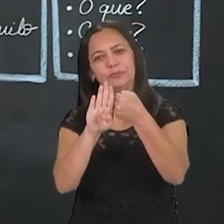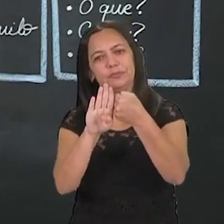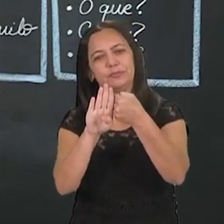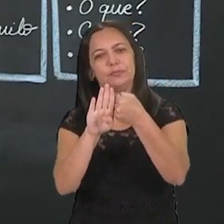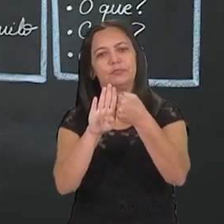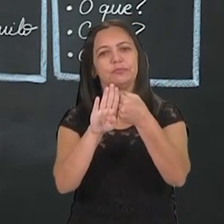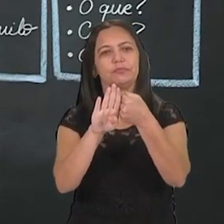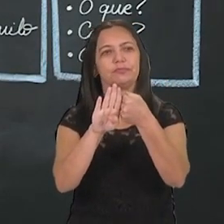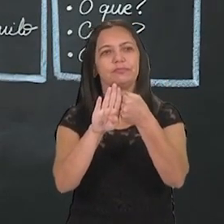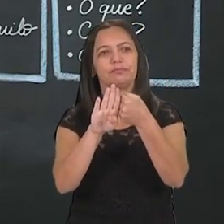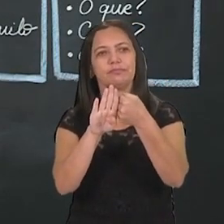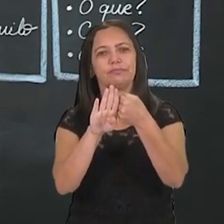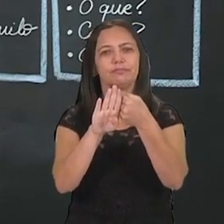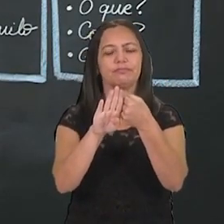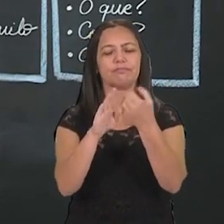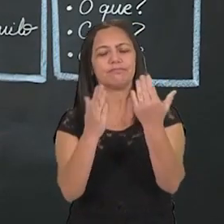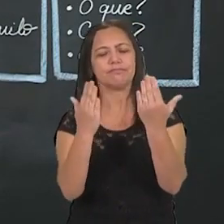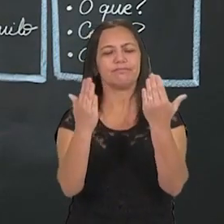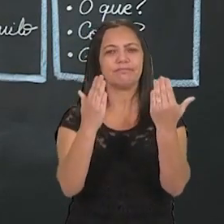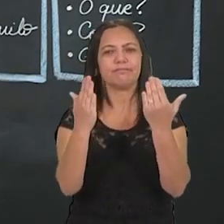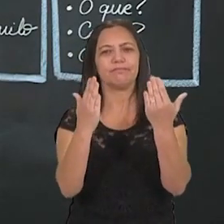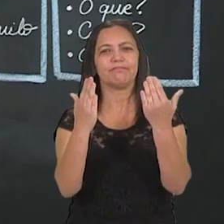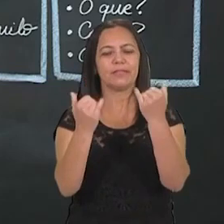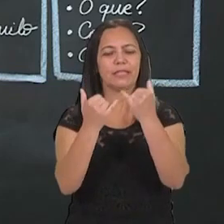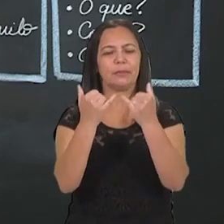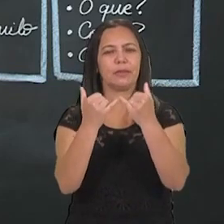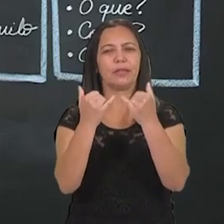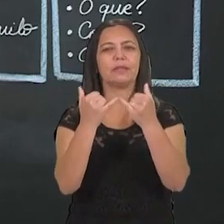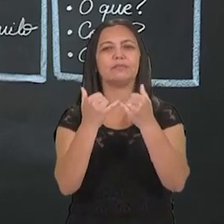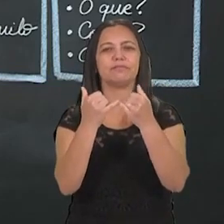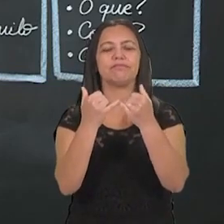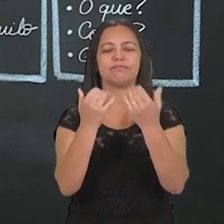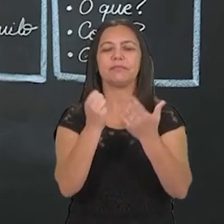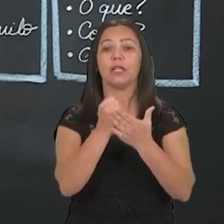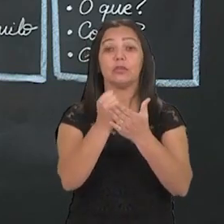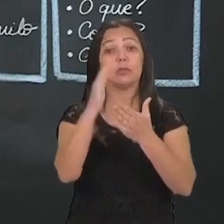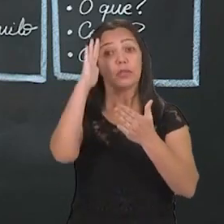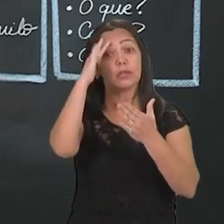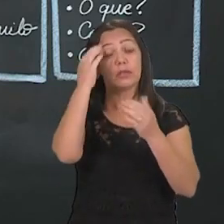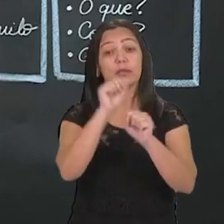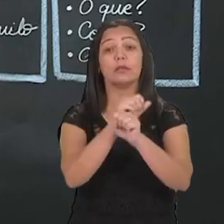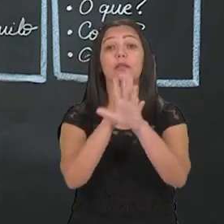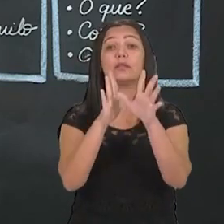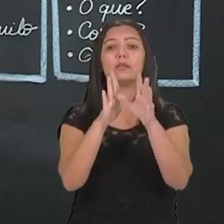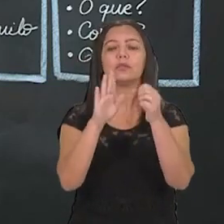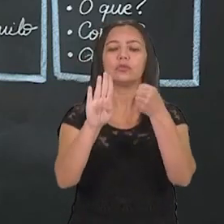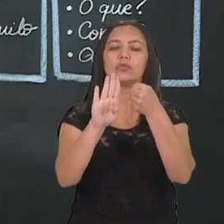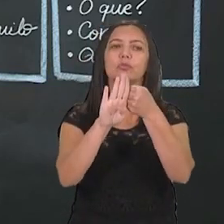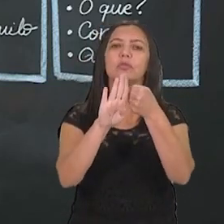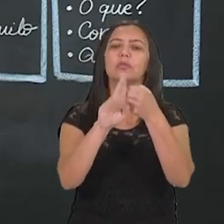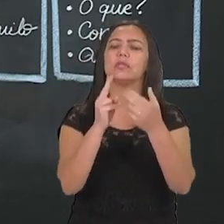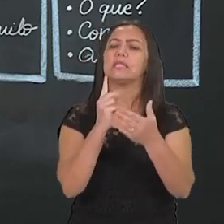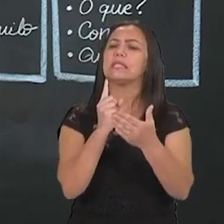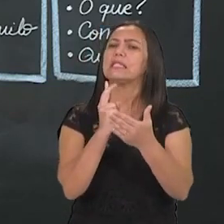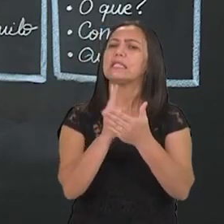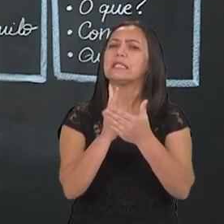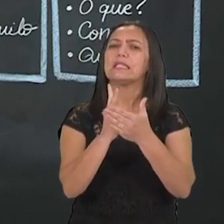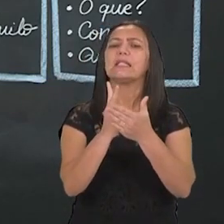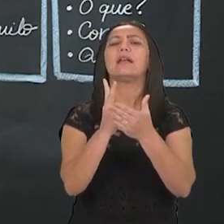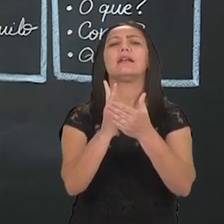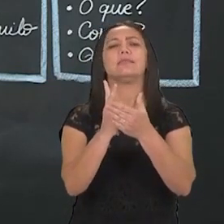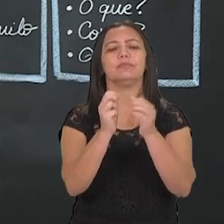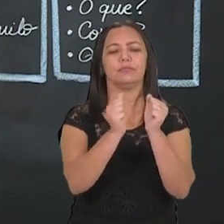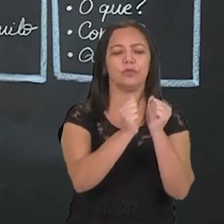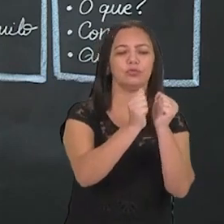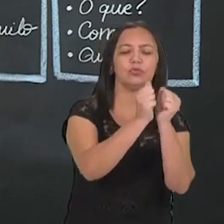substantivos. Ajuda um pouco essa semelhança entre a palavra substituição e substantivo, né? Para você compreender que os substantivos vão vir sempre com essa